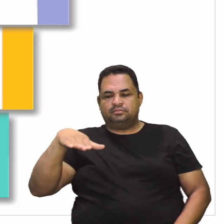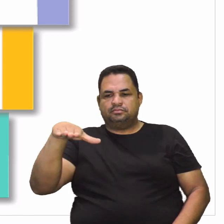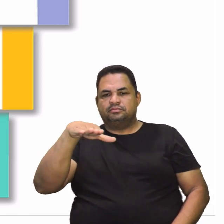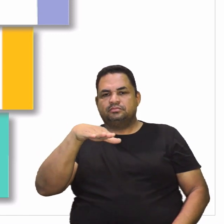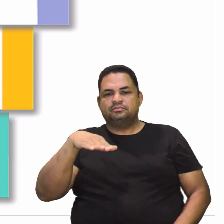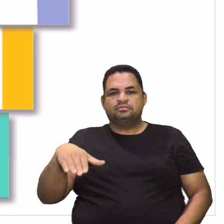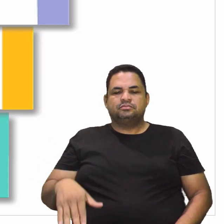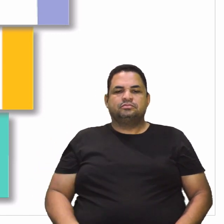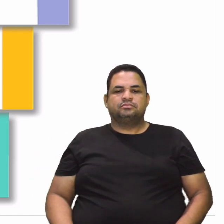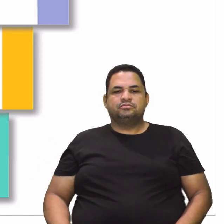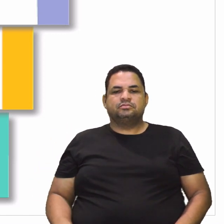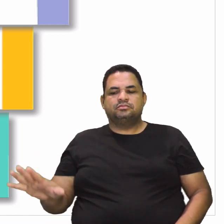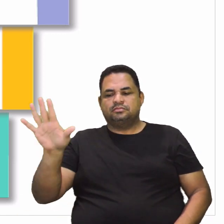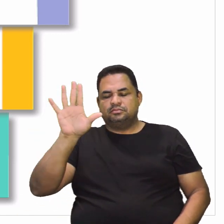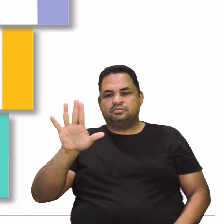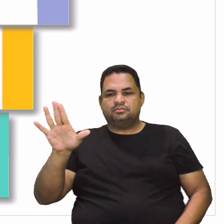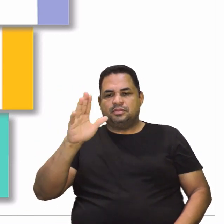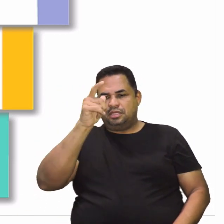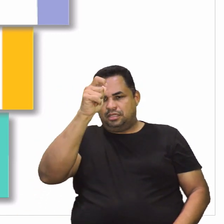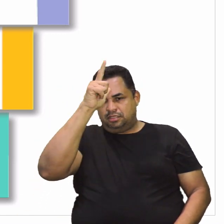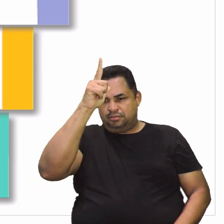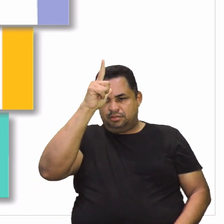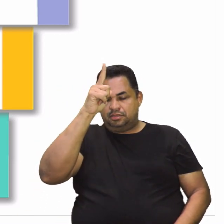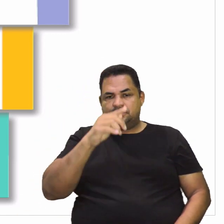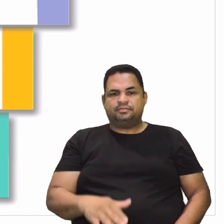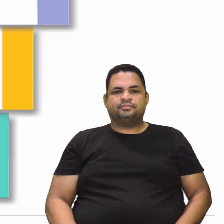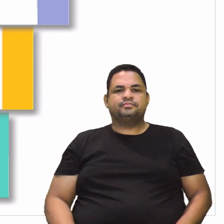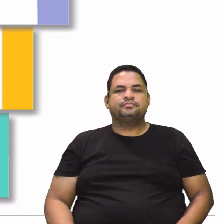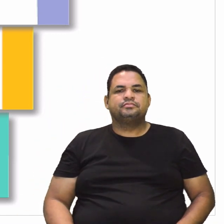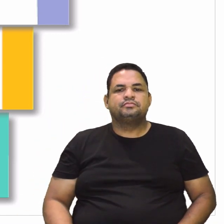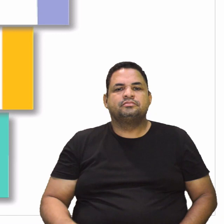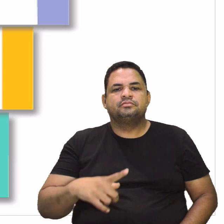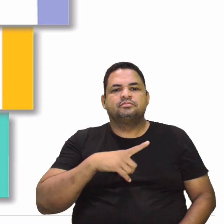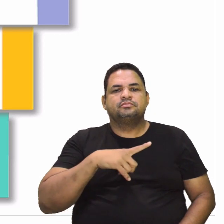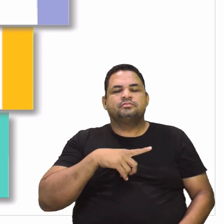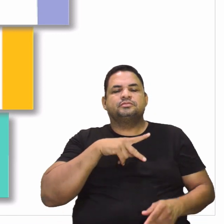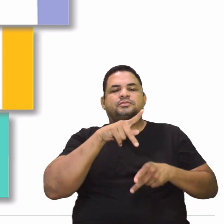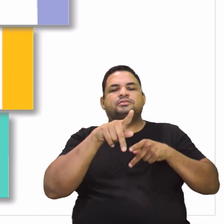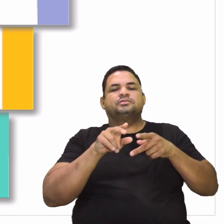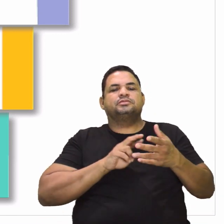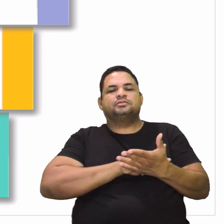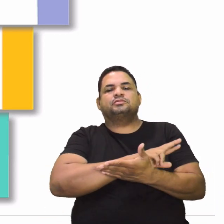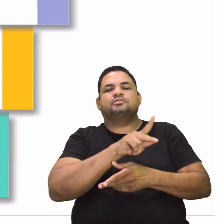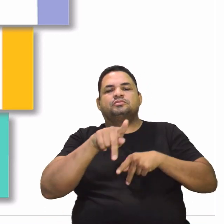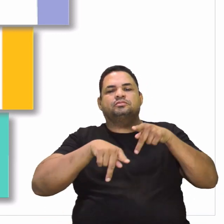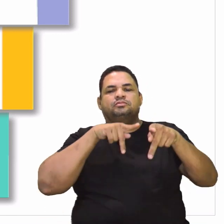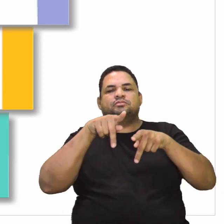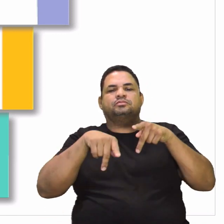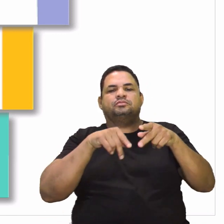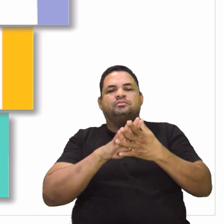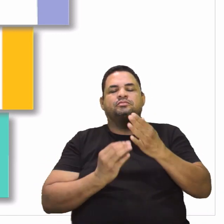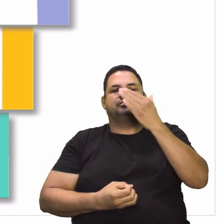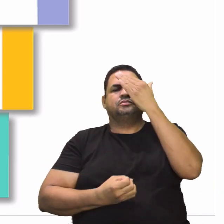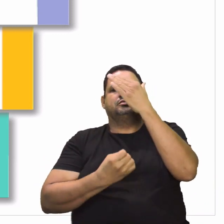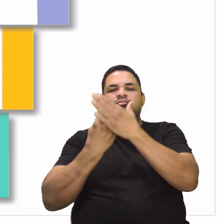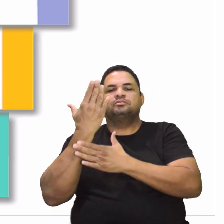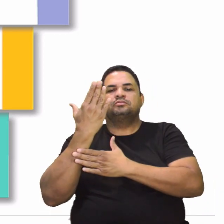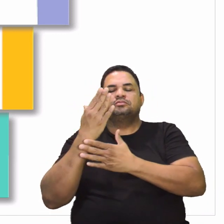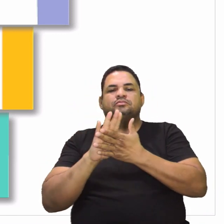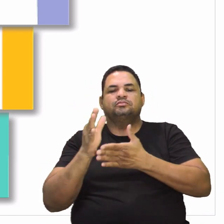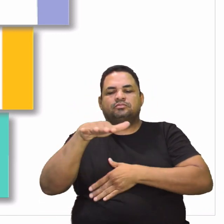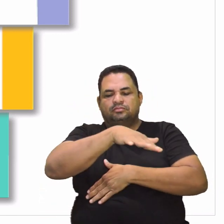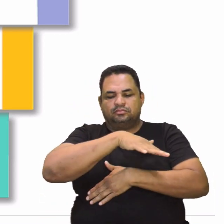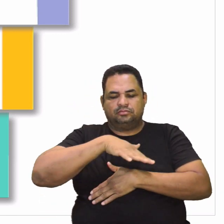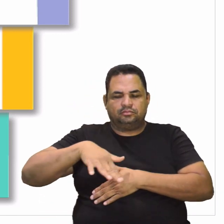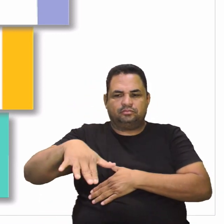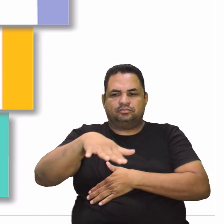ali que vai se formar a Alemanha. Então nós temos vários povos que serão criados dentro daquele espaço,